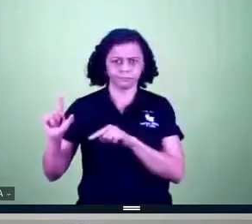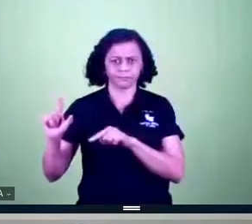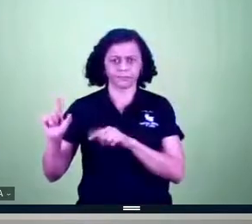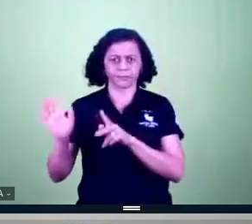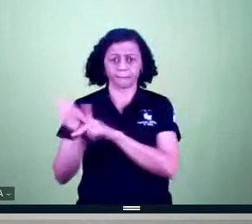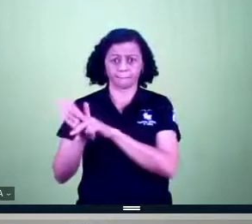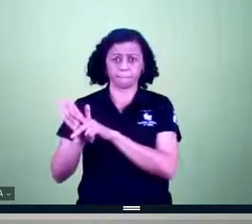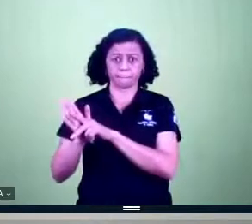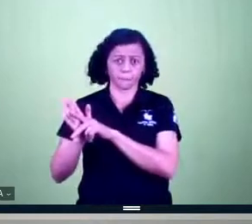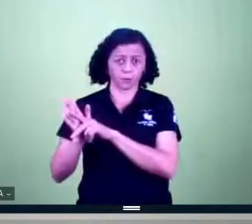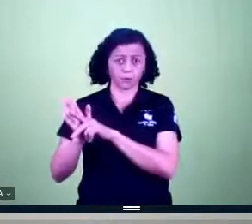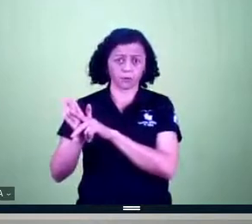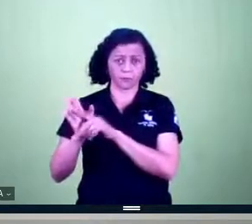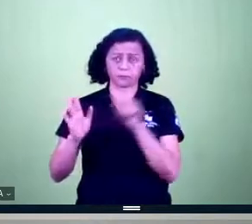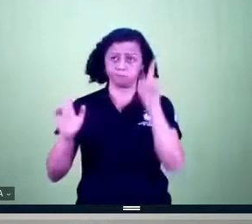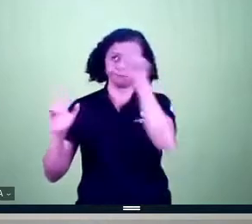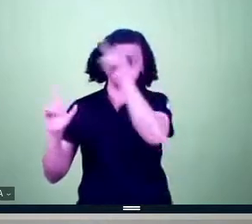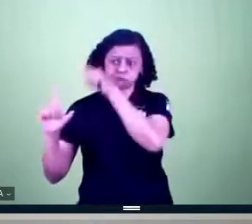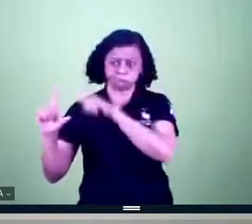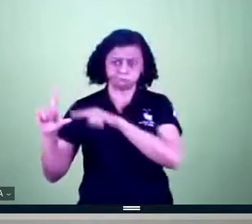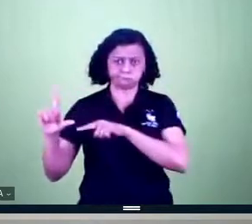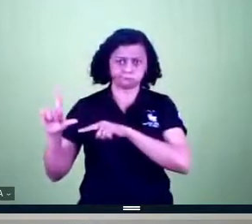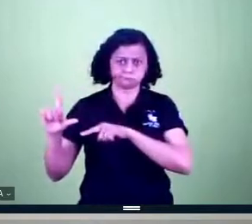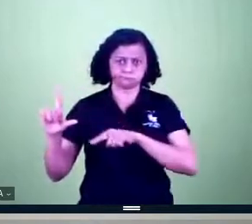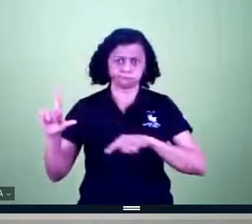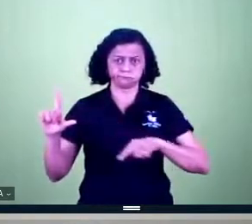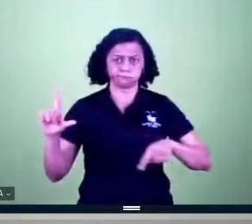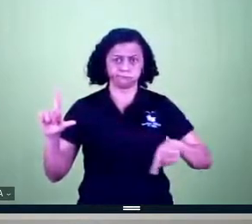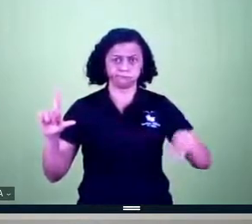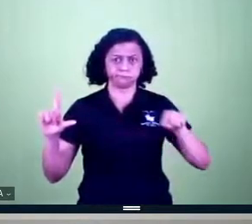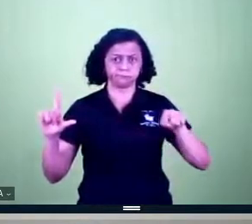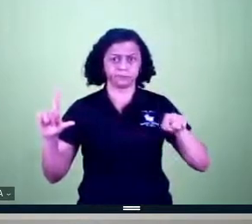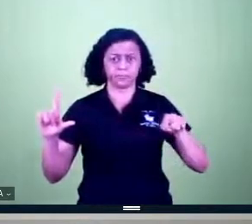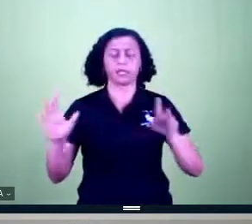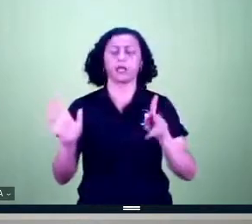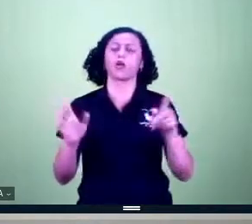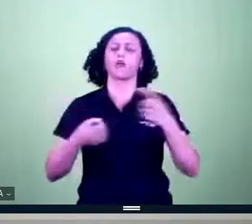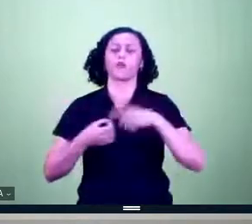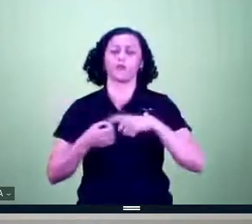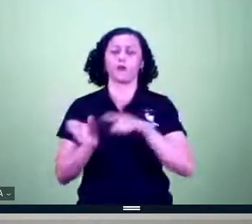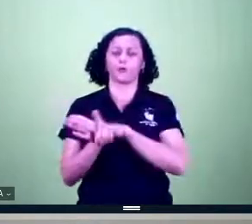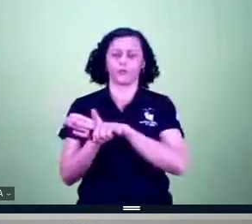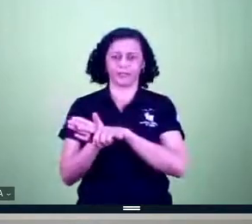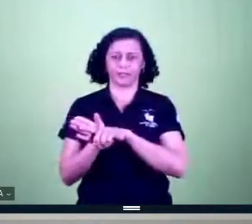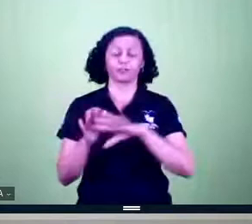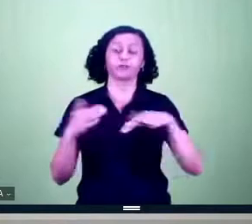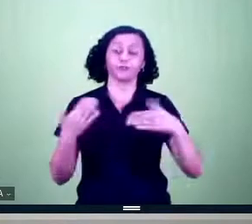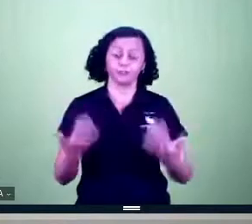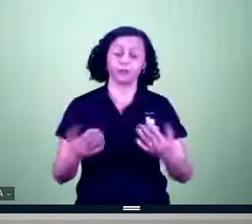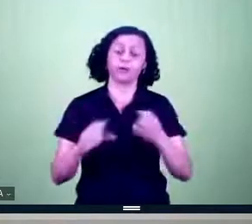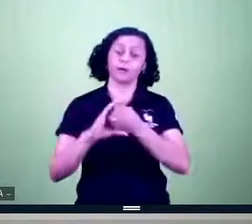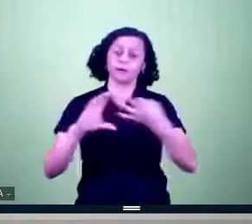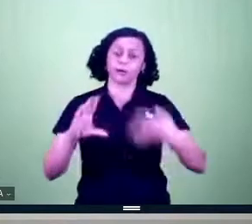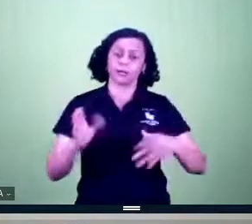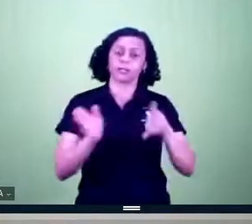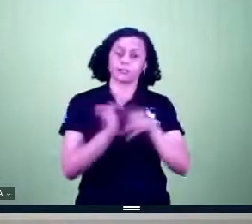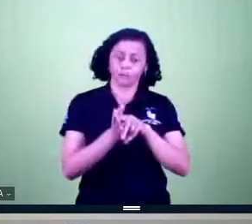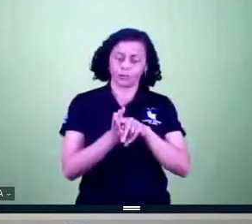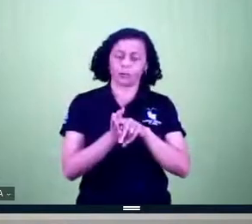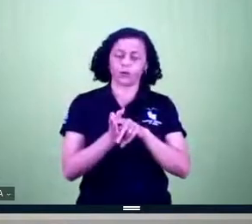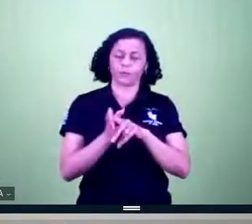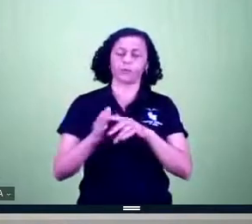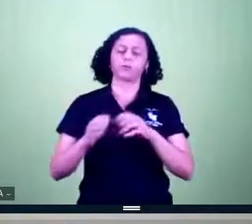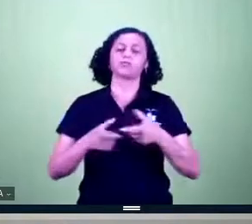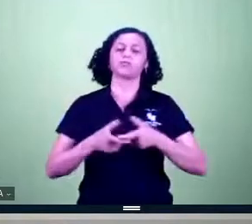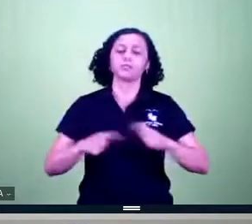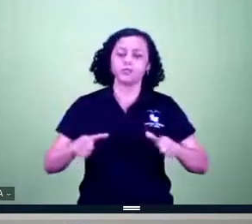da fonte, vai passar por todos os elementos do meu circuito e volta para o negativo. Essa é a característica de circuitos conectados